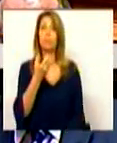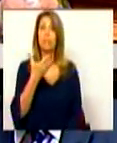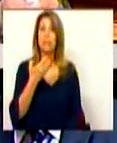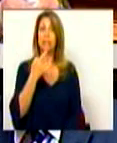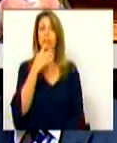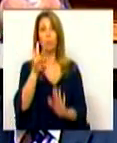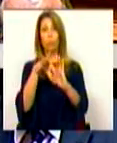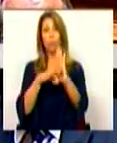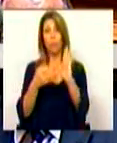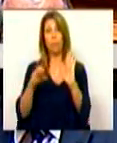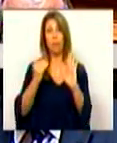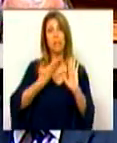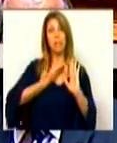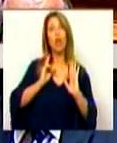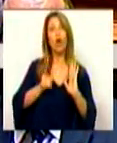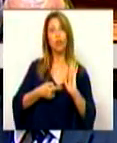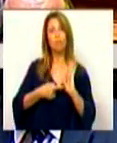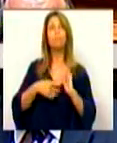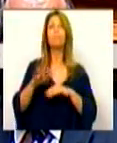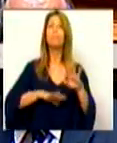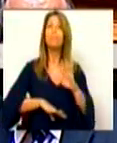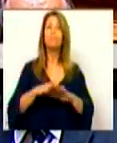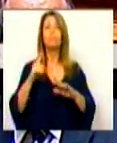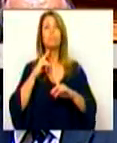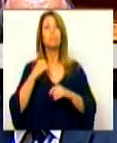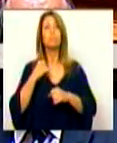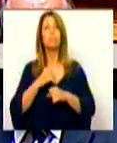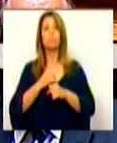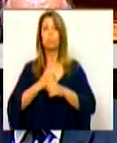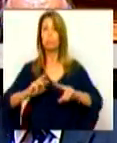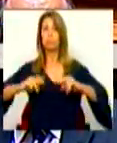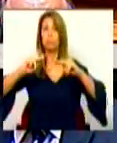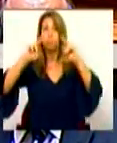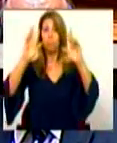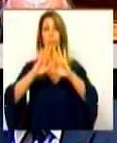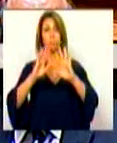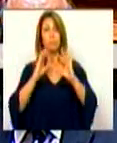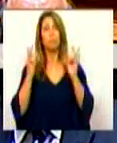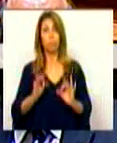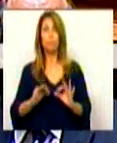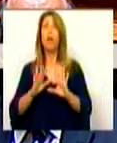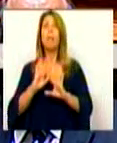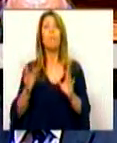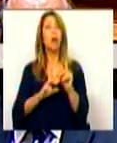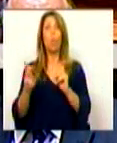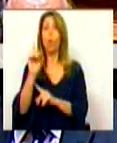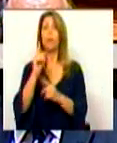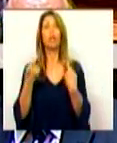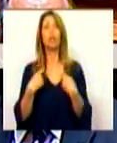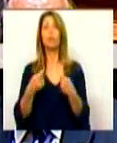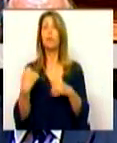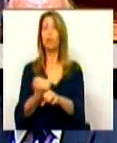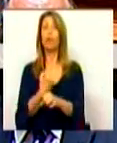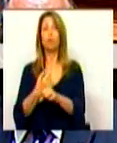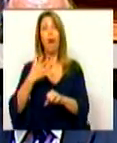no programa do PSD era fazer o descongelamento sem aumentar a despesa do Estado com funcionários. Queria um descongelamento